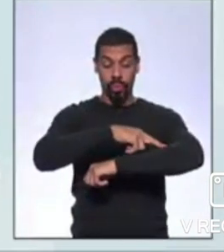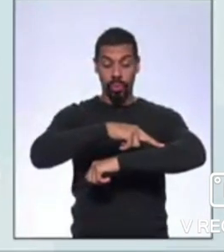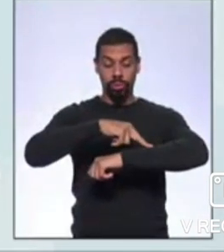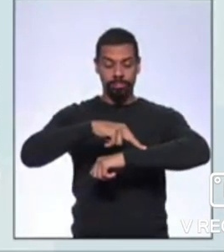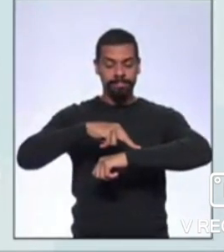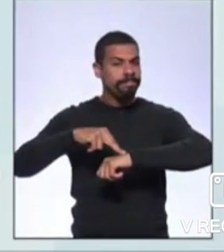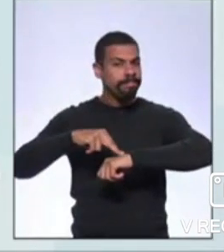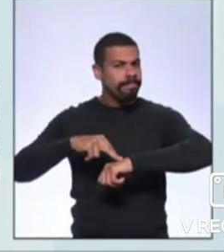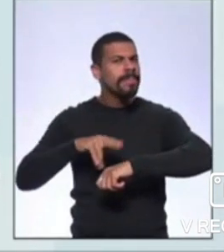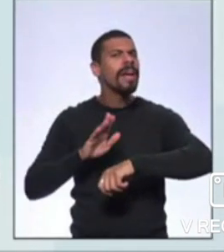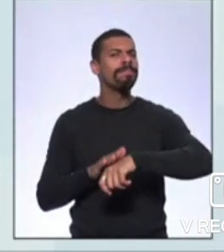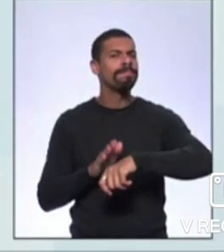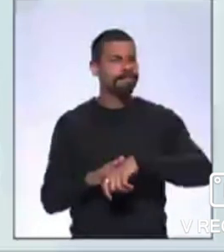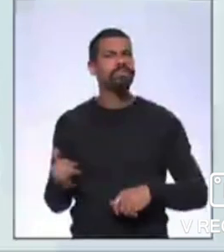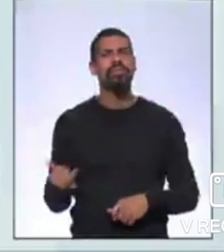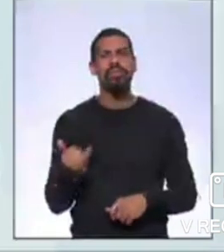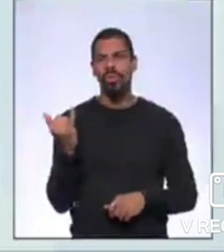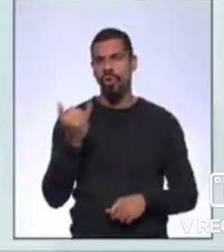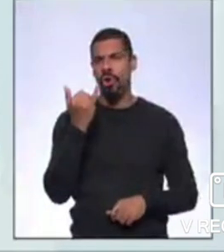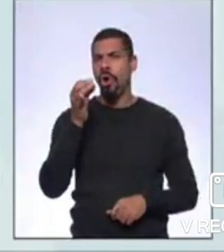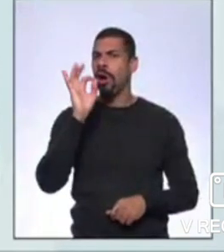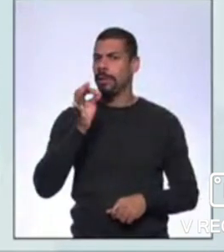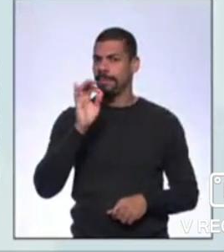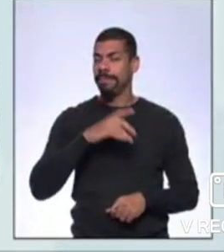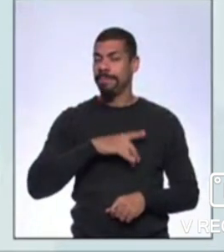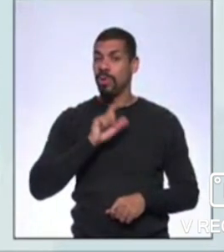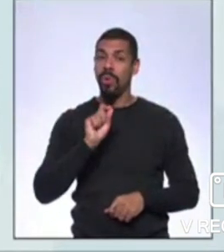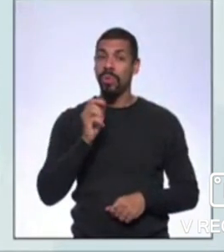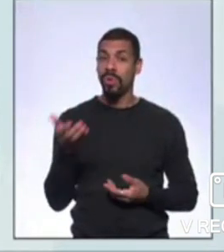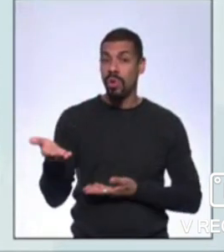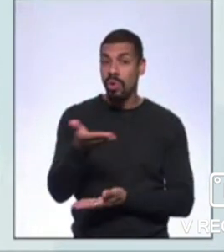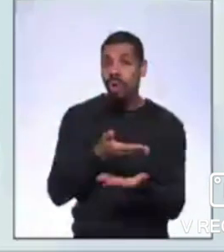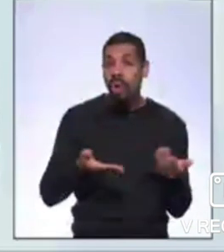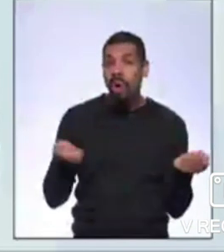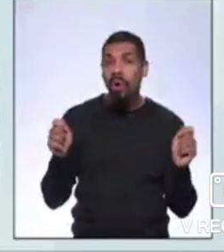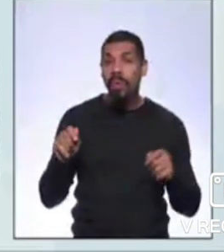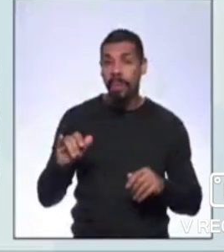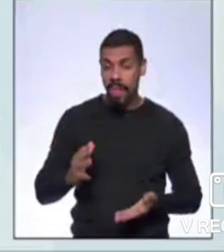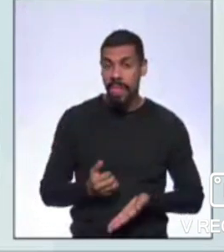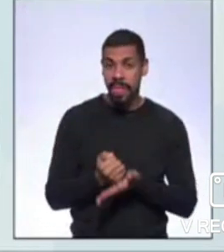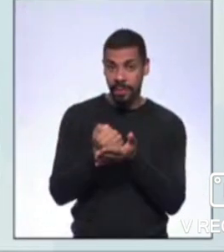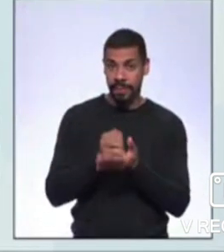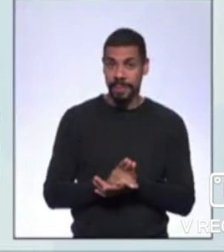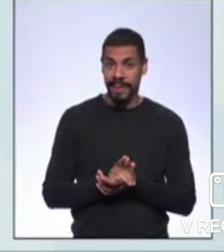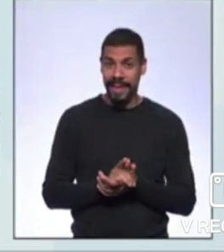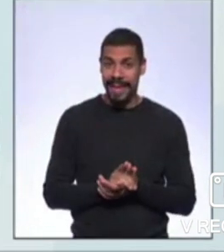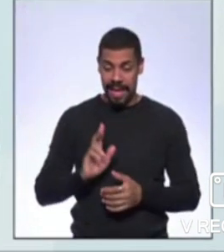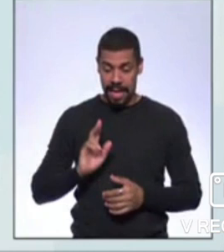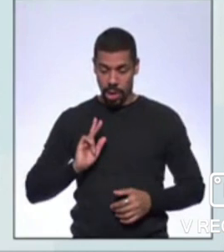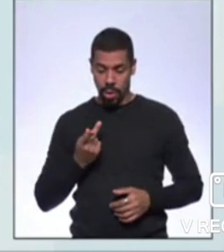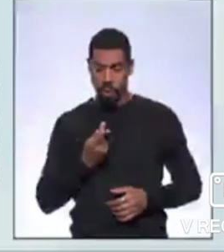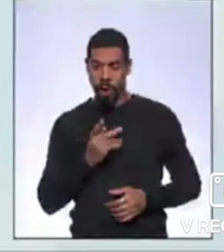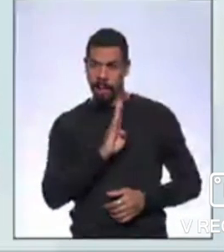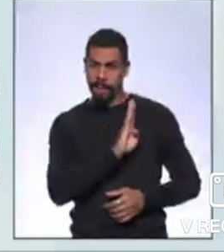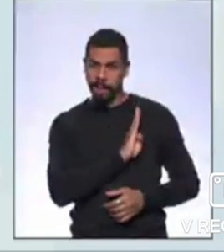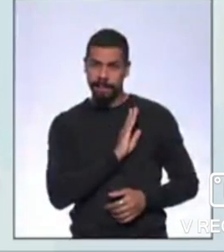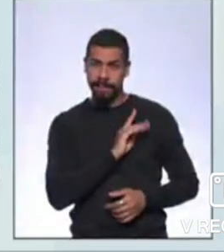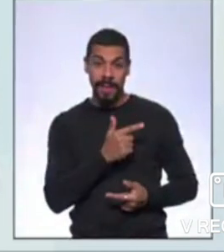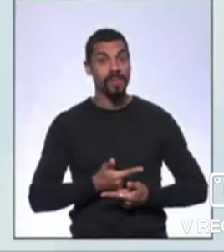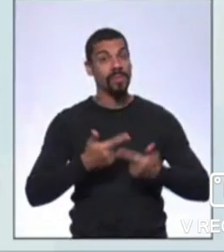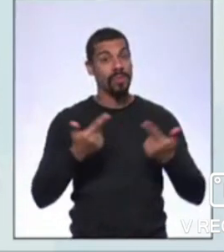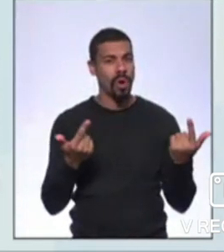muito importante e um rio que garantiria aquilo que eles precisavam para sobreviver. E os hebreus têm um pouco de sorte,